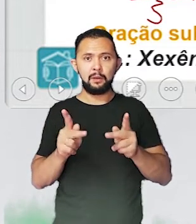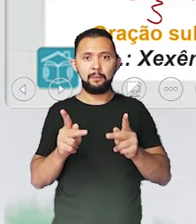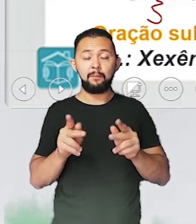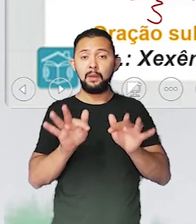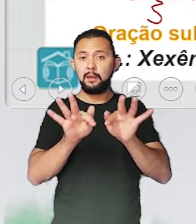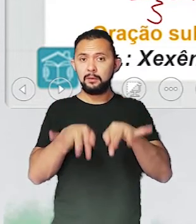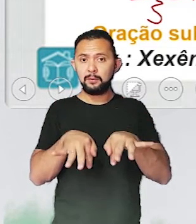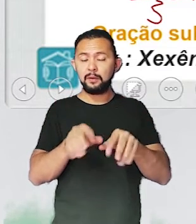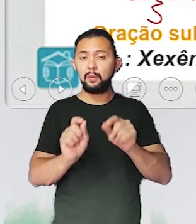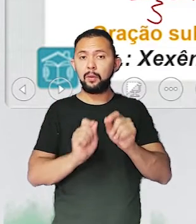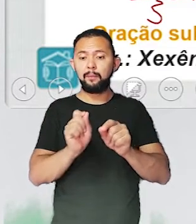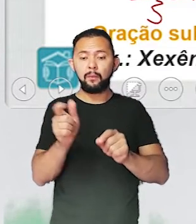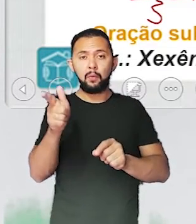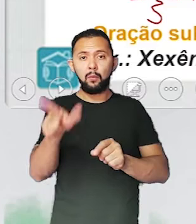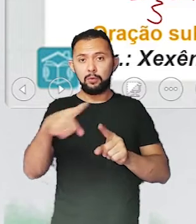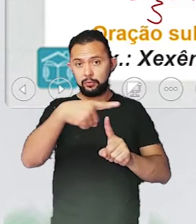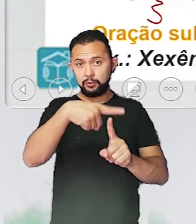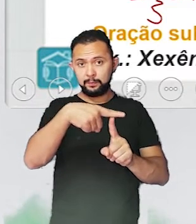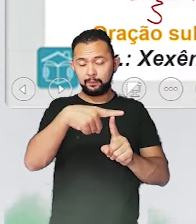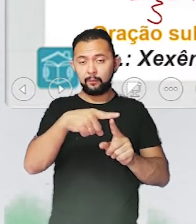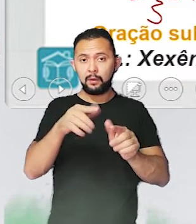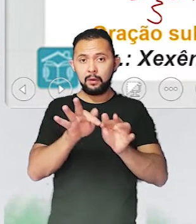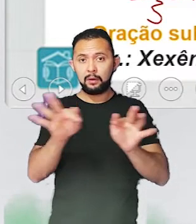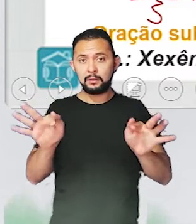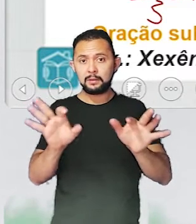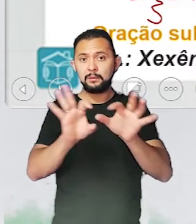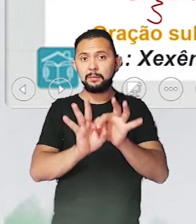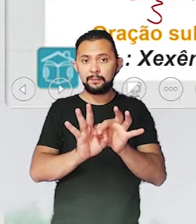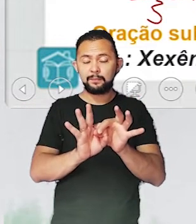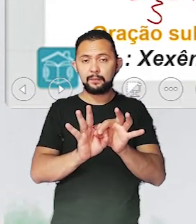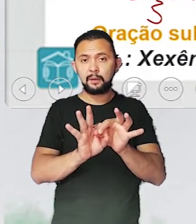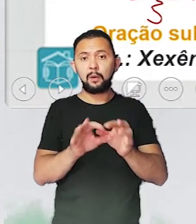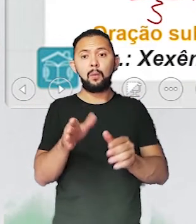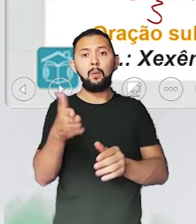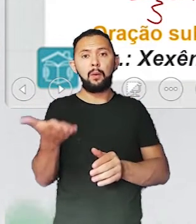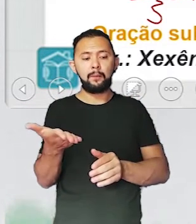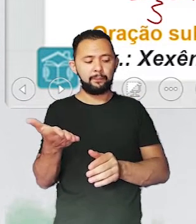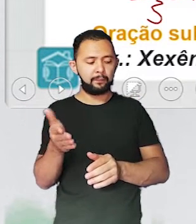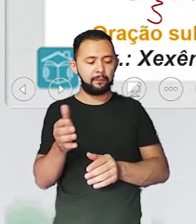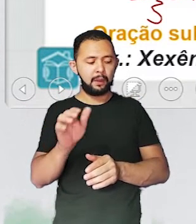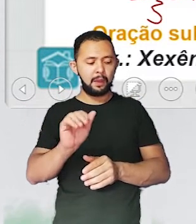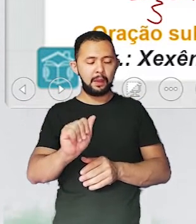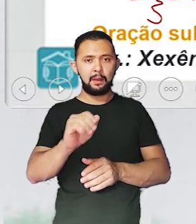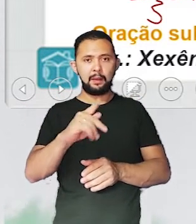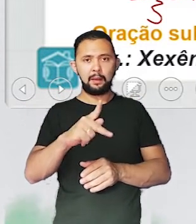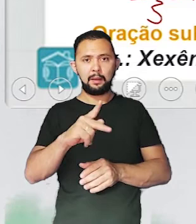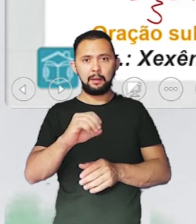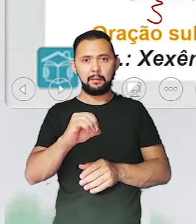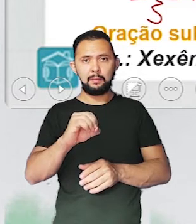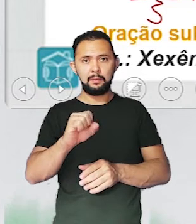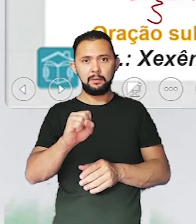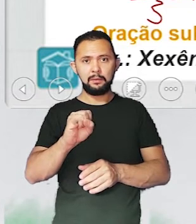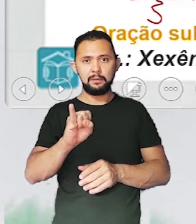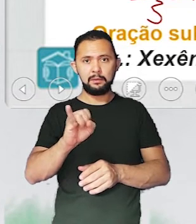das substantivos, das orações substantivas, né? Nós temos a apositiva. Galera, essa apositiva aqui, ela vai